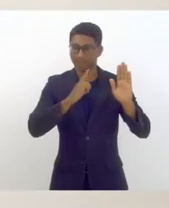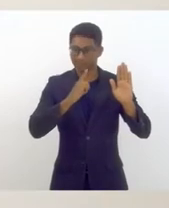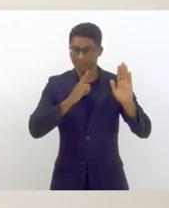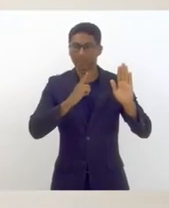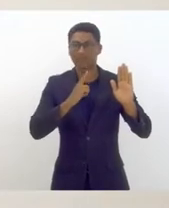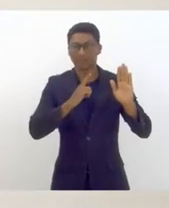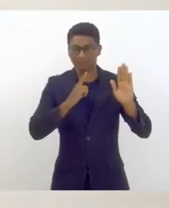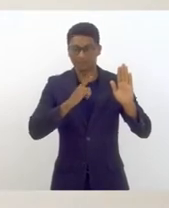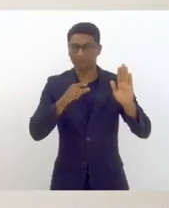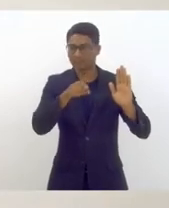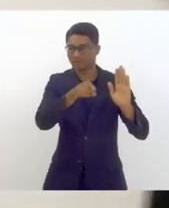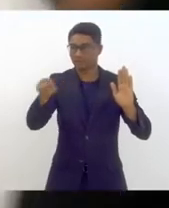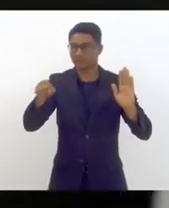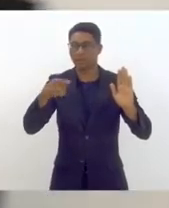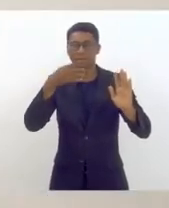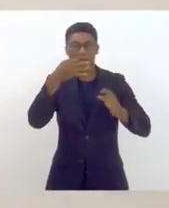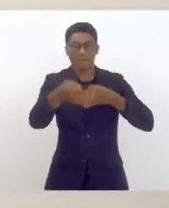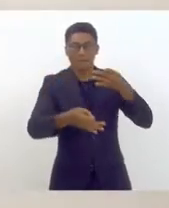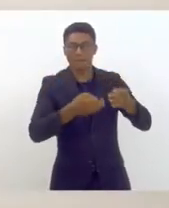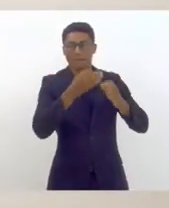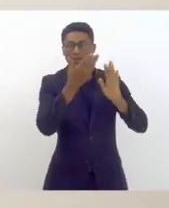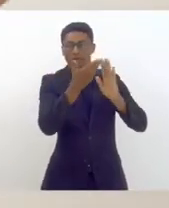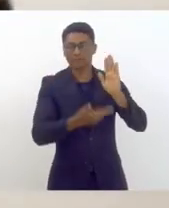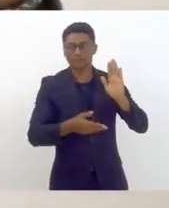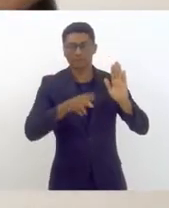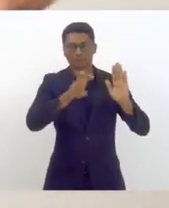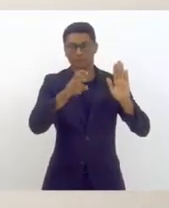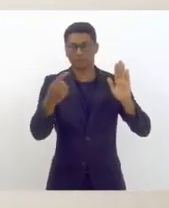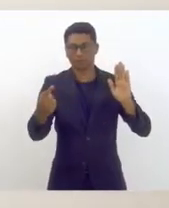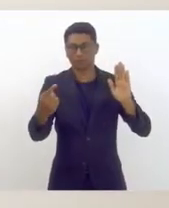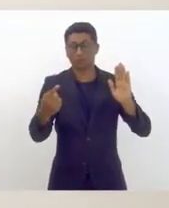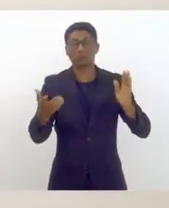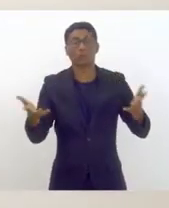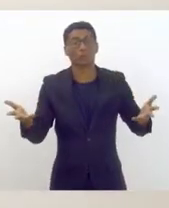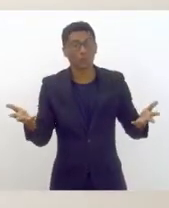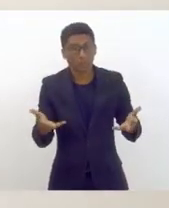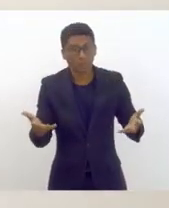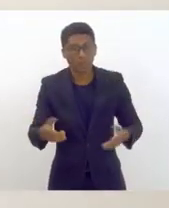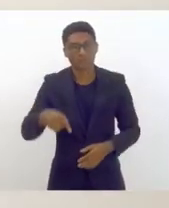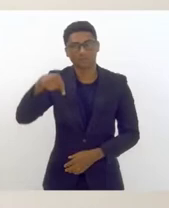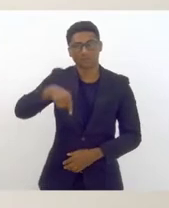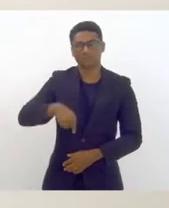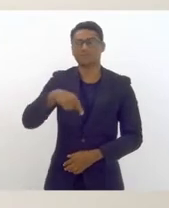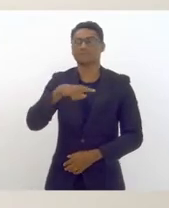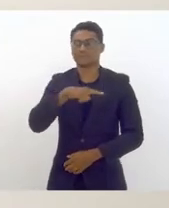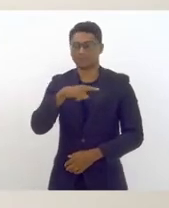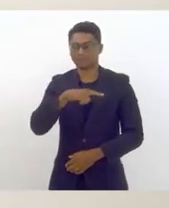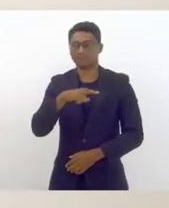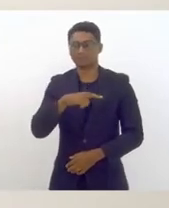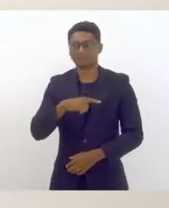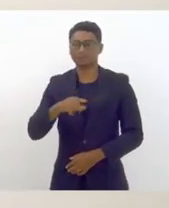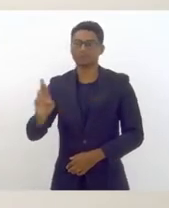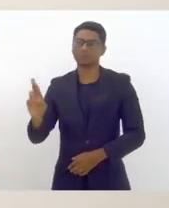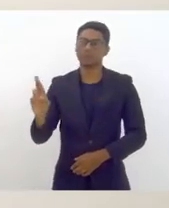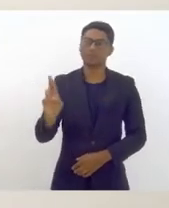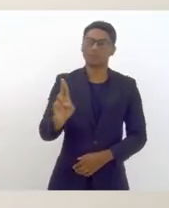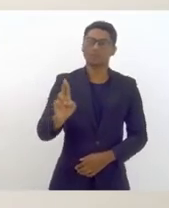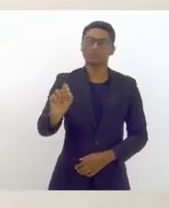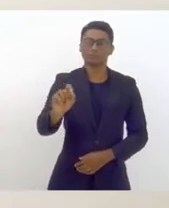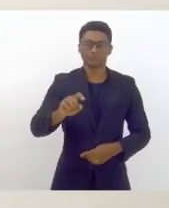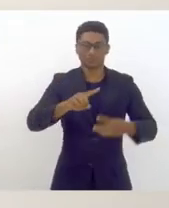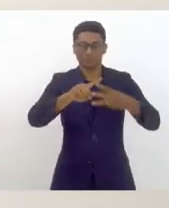51 sugestões, e dessas 51 sugestões, hoje nós temos aqui o resultado delas, que são essas três